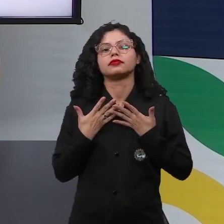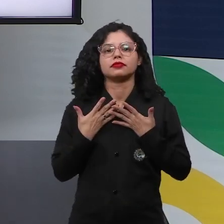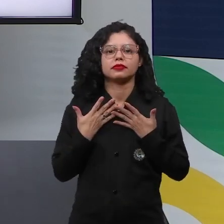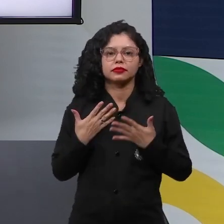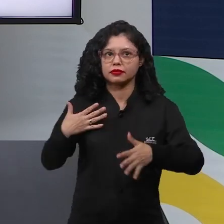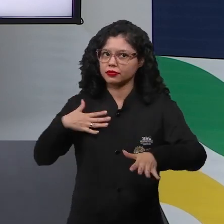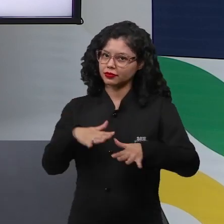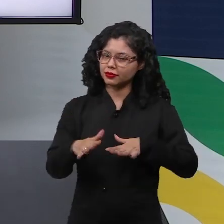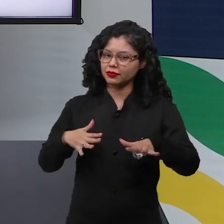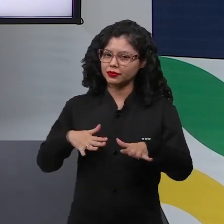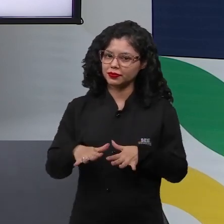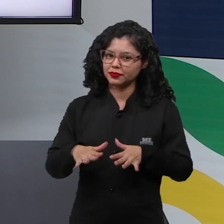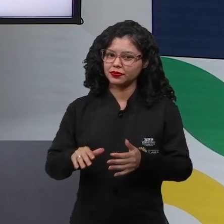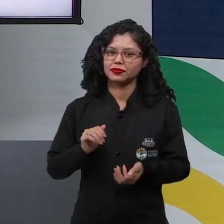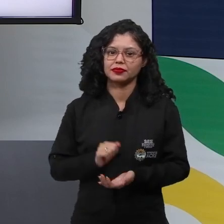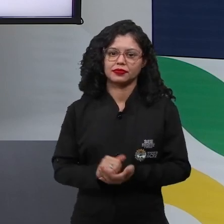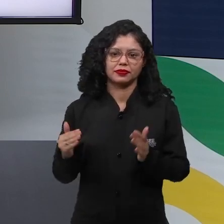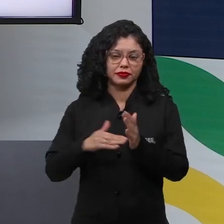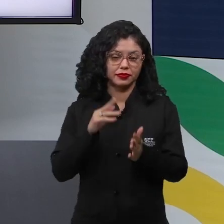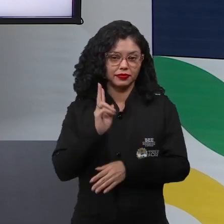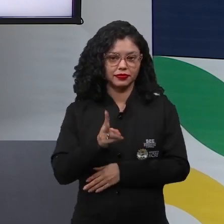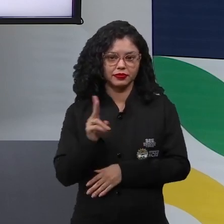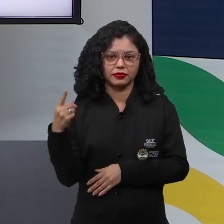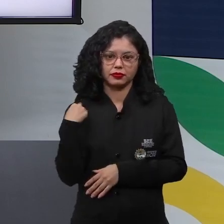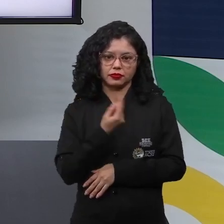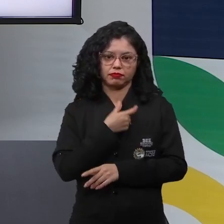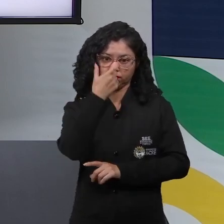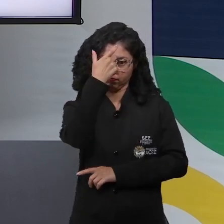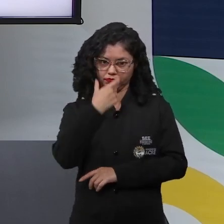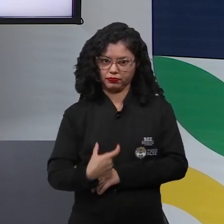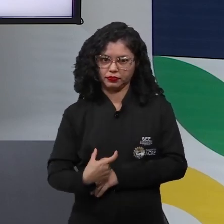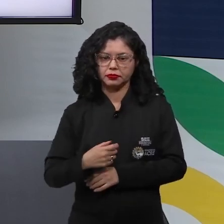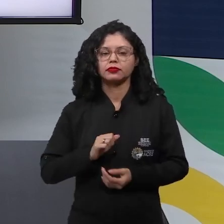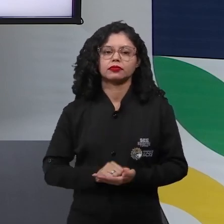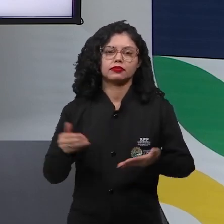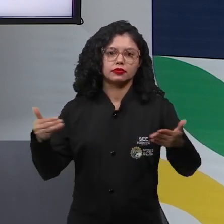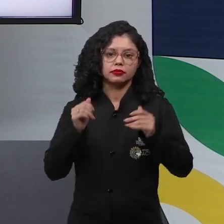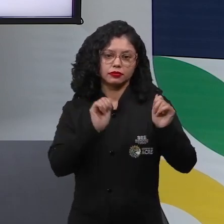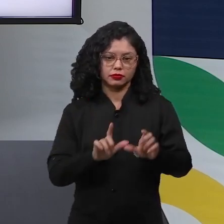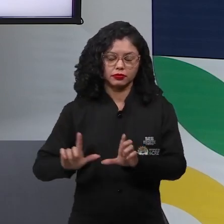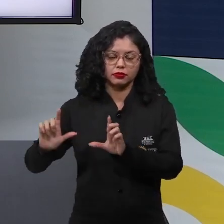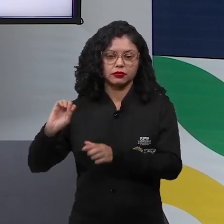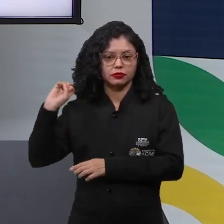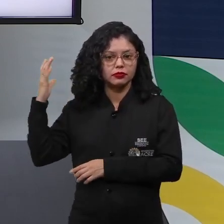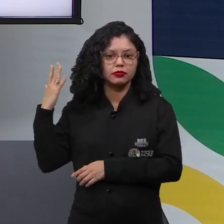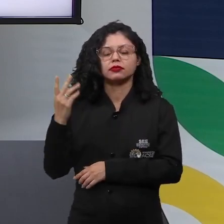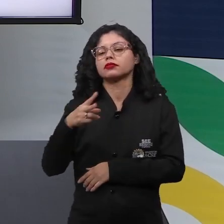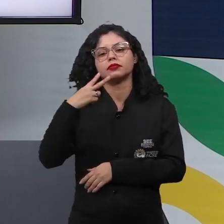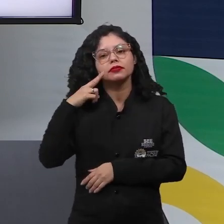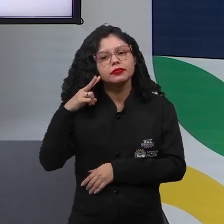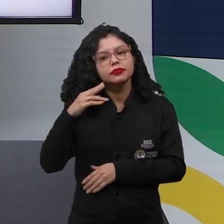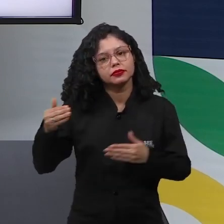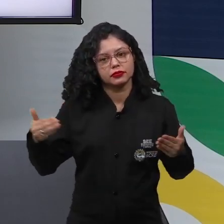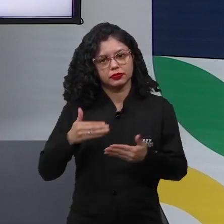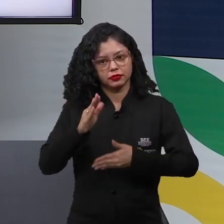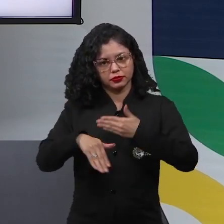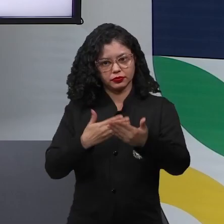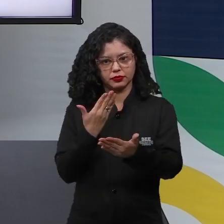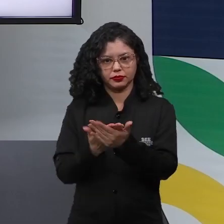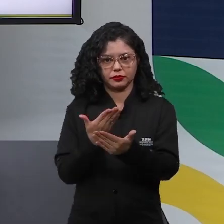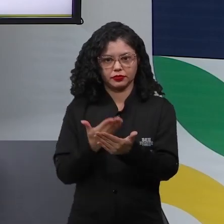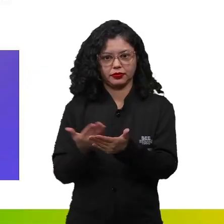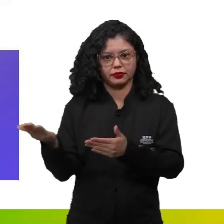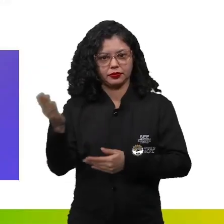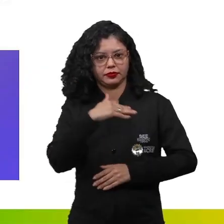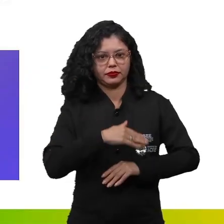nossos movimentos, tá? E até mesmo a nossa personalidade. E eu trouxe aqui até alguns casos que vocês vão estar vendo durante a aula. Mas